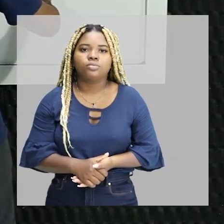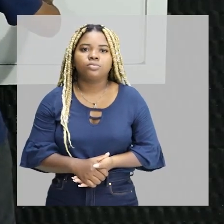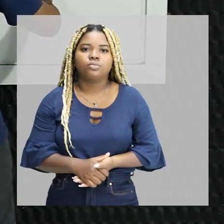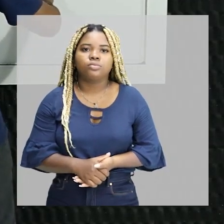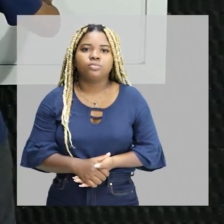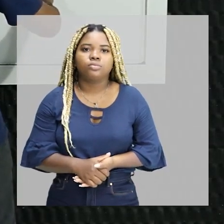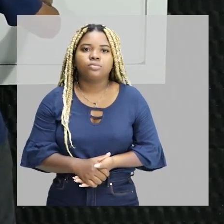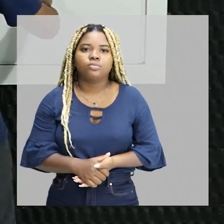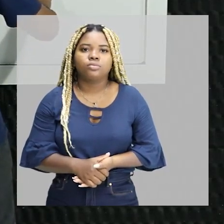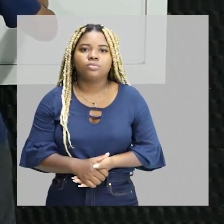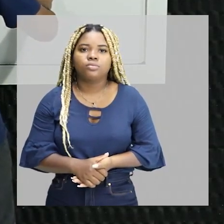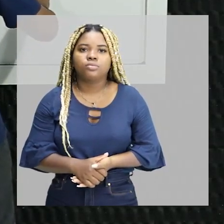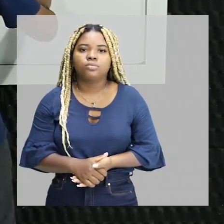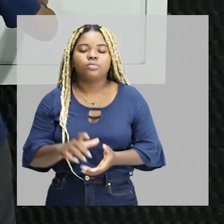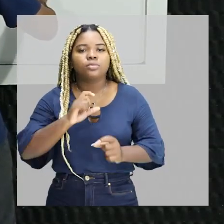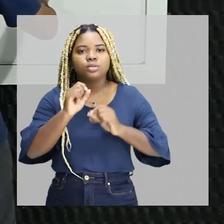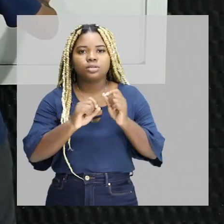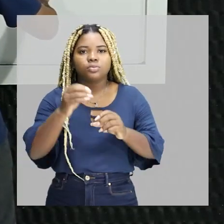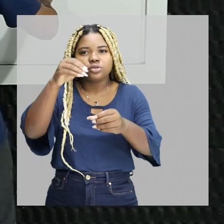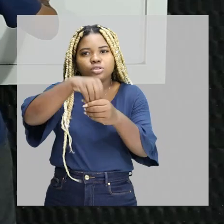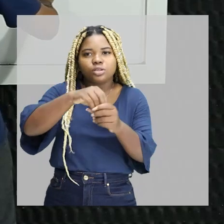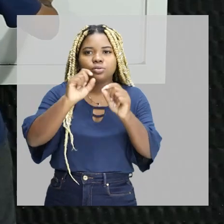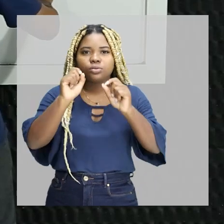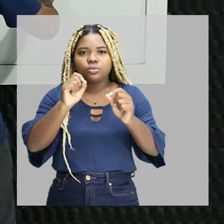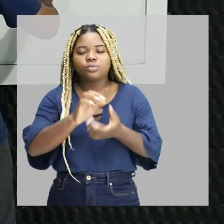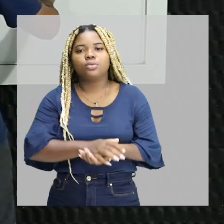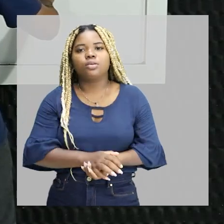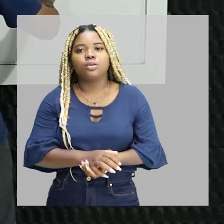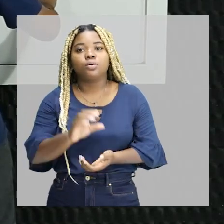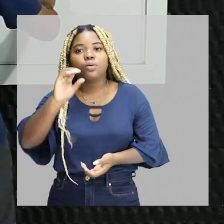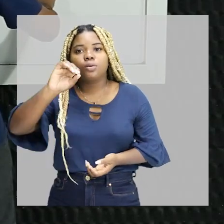sei lá, um corpo qualquer. Pronto.